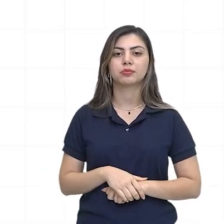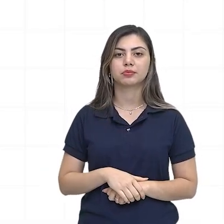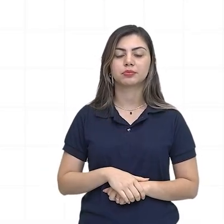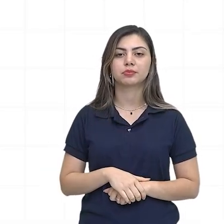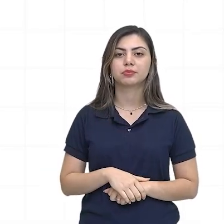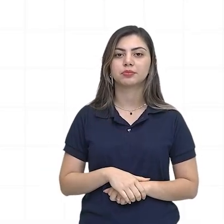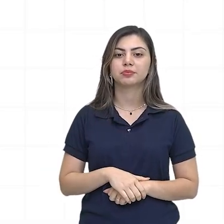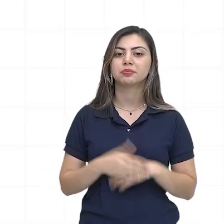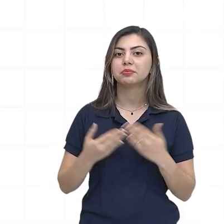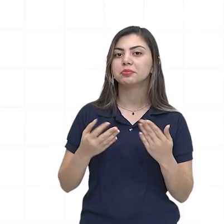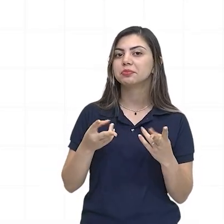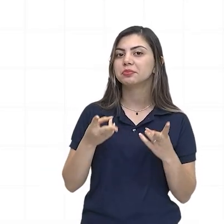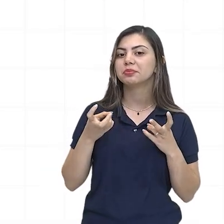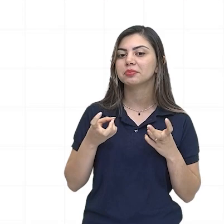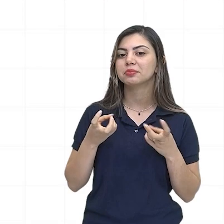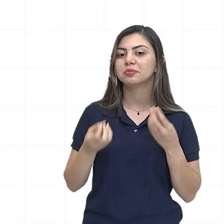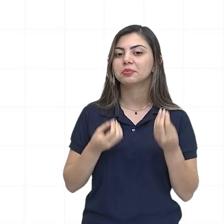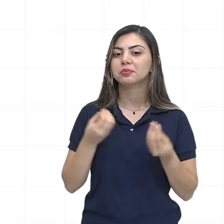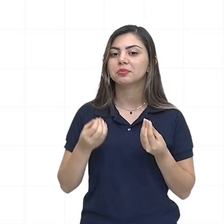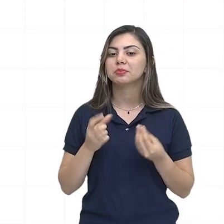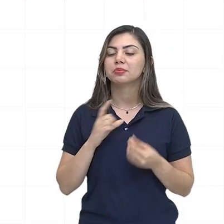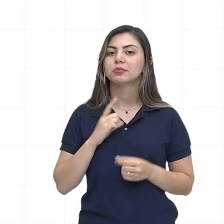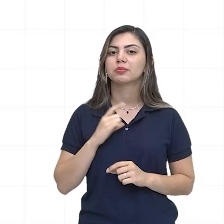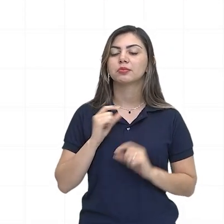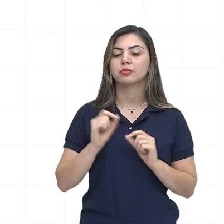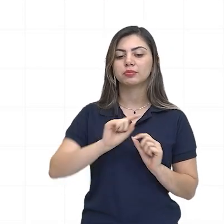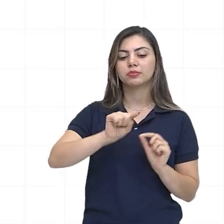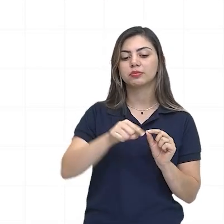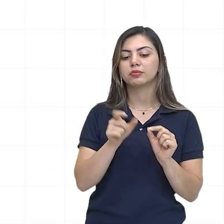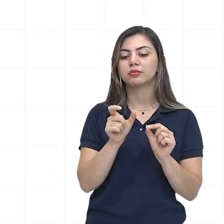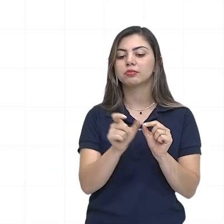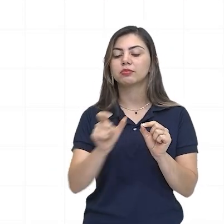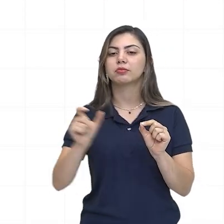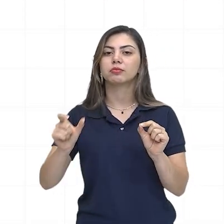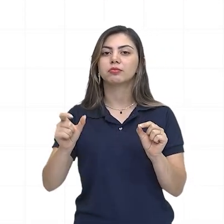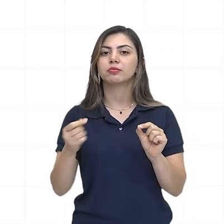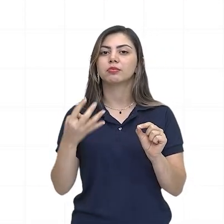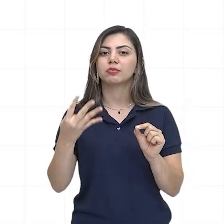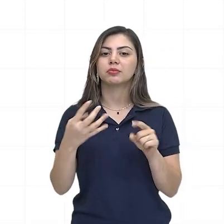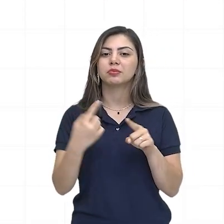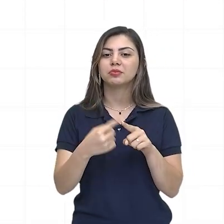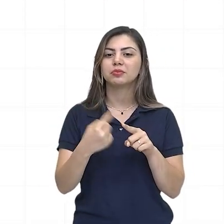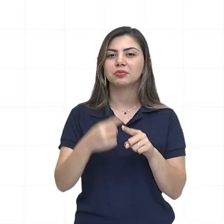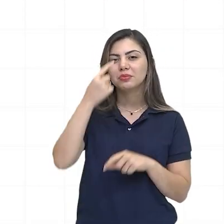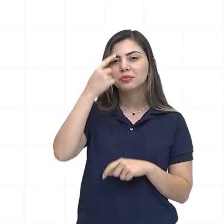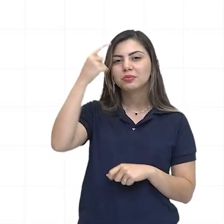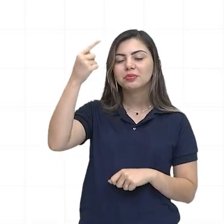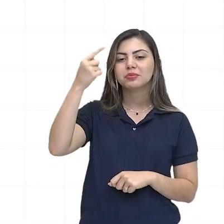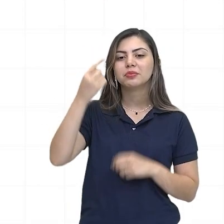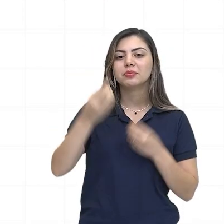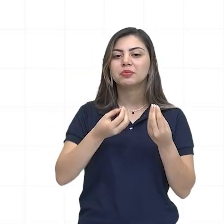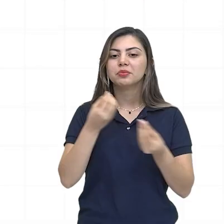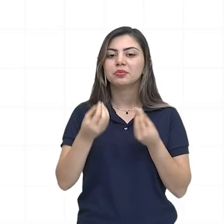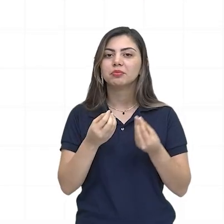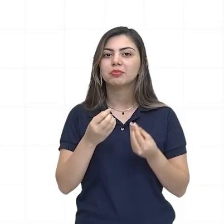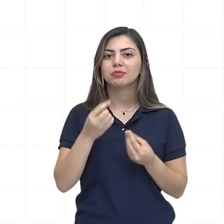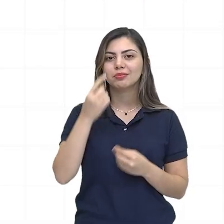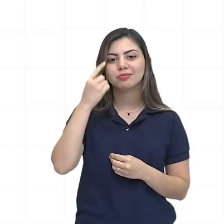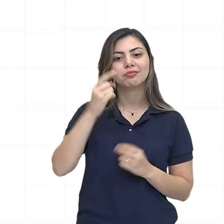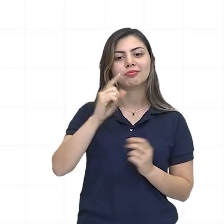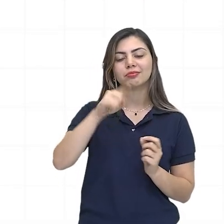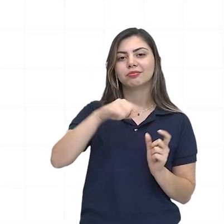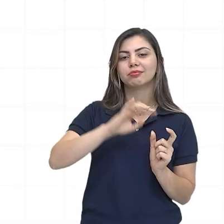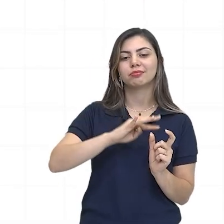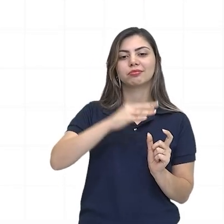731,1616. O que aconteceu aqui? Temos 4 casas decimais. Por quê? Porque nós elevamos também a quarta